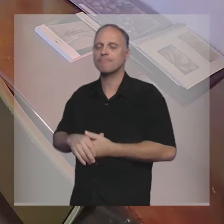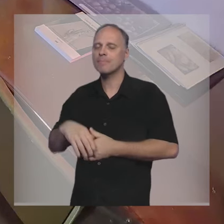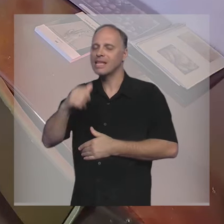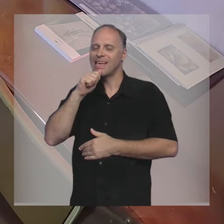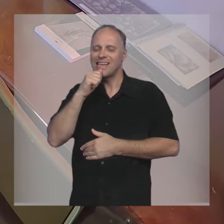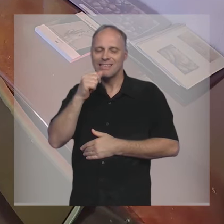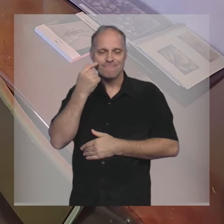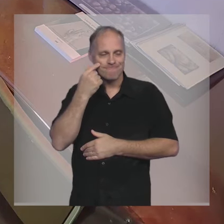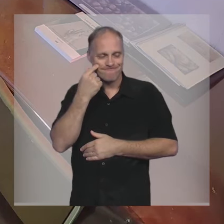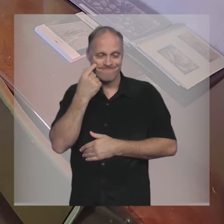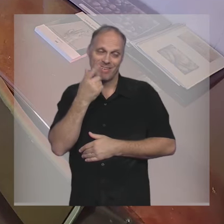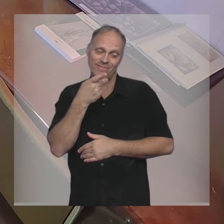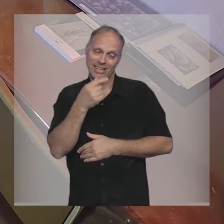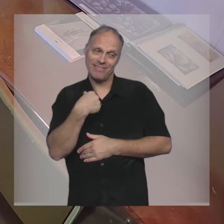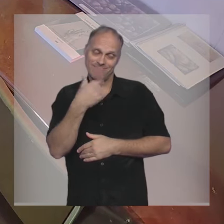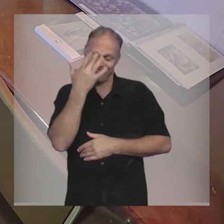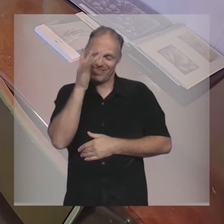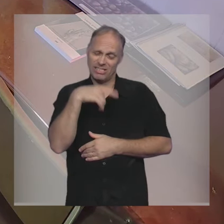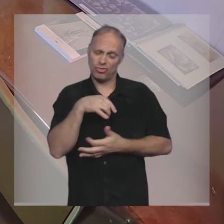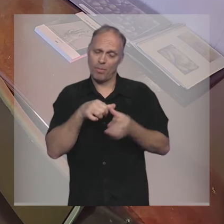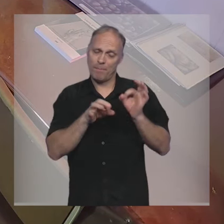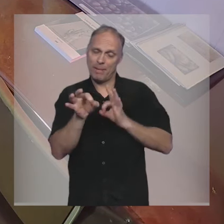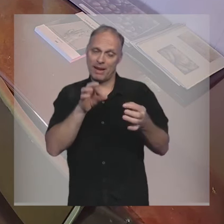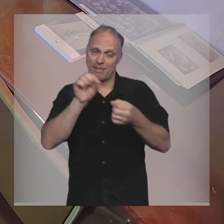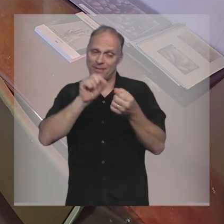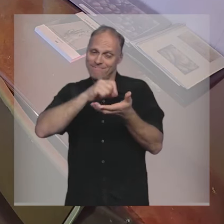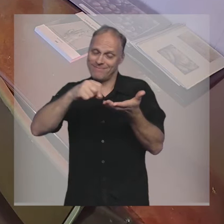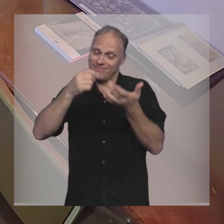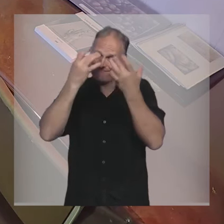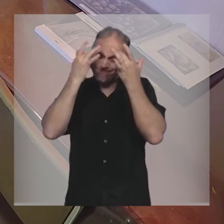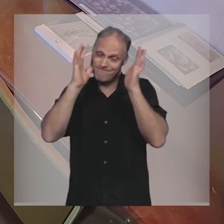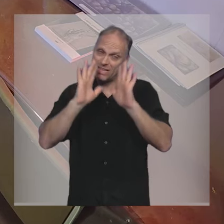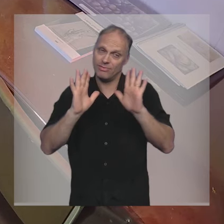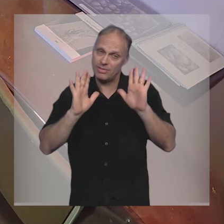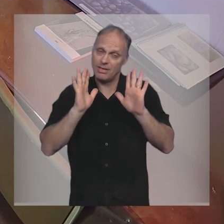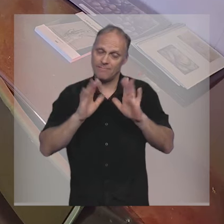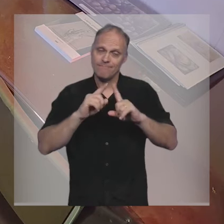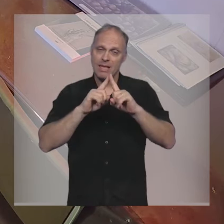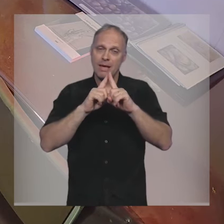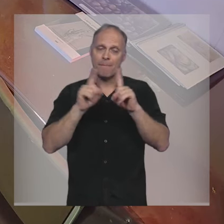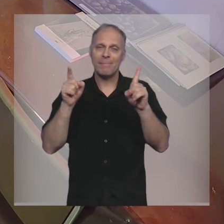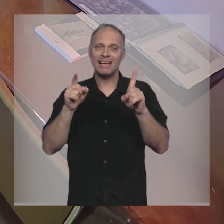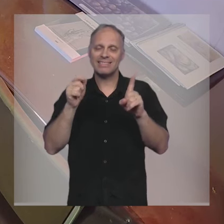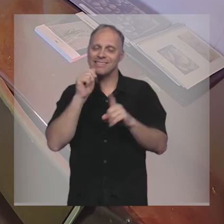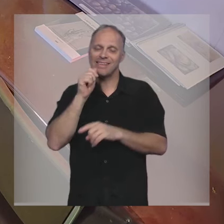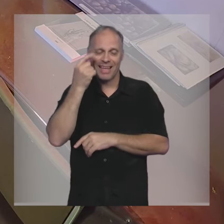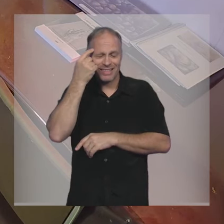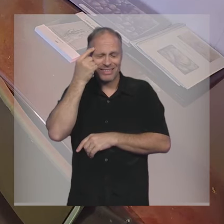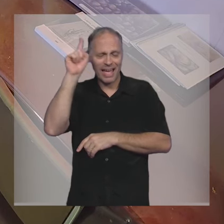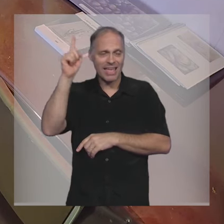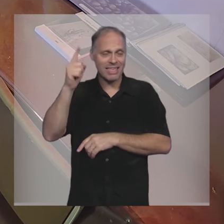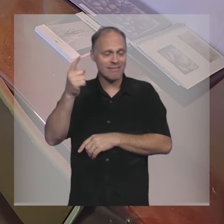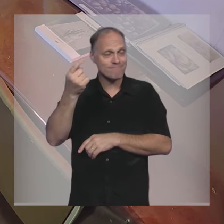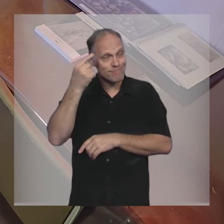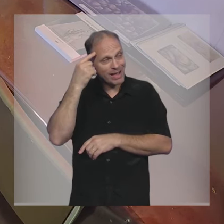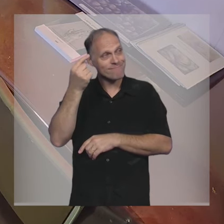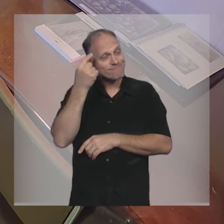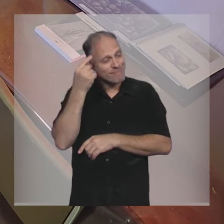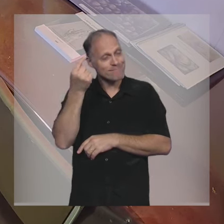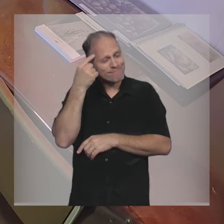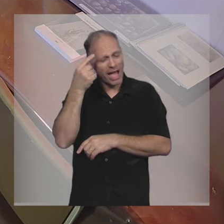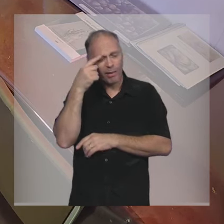uma coisa, eu não sei se eu estou preparada para isso, para escrever e tal. Mas sabe quando a ideia vem e fica,